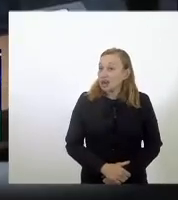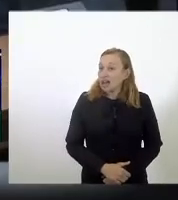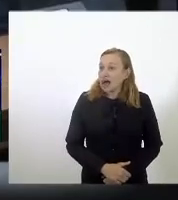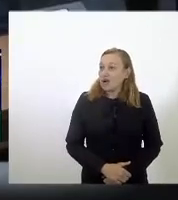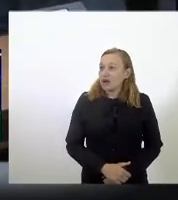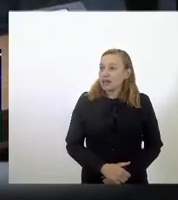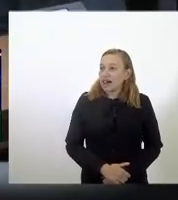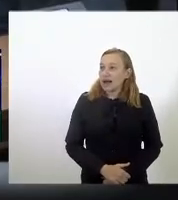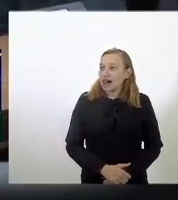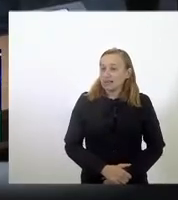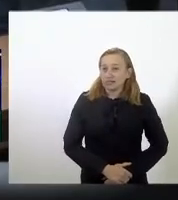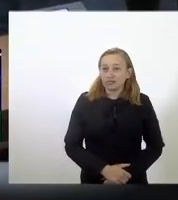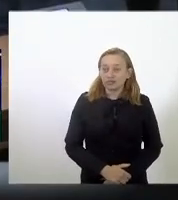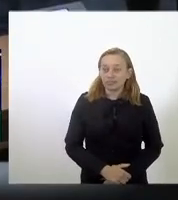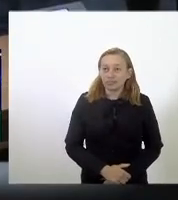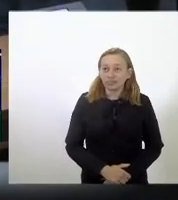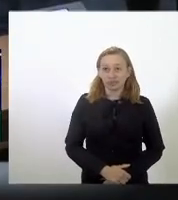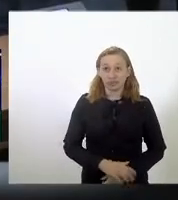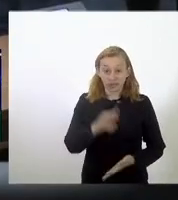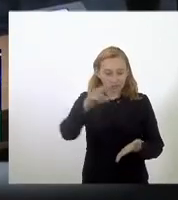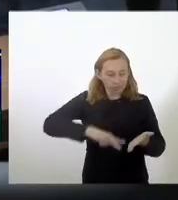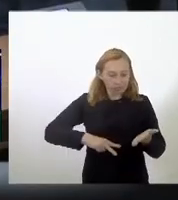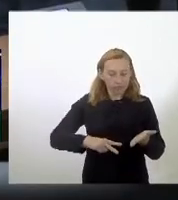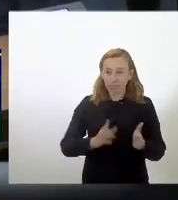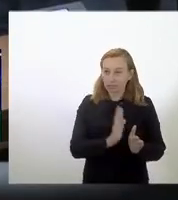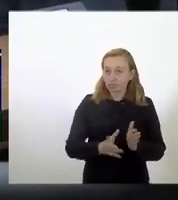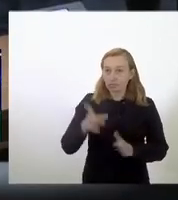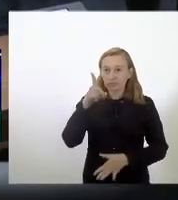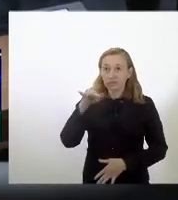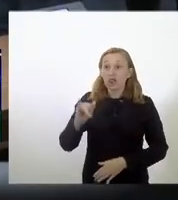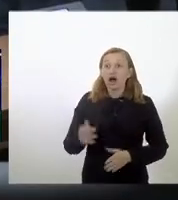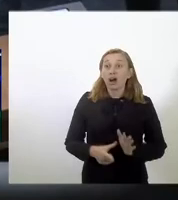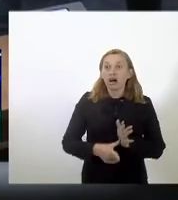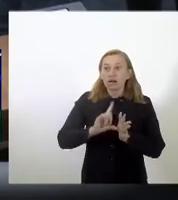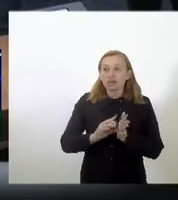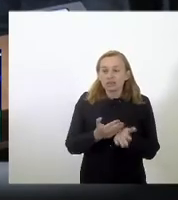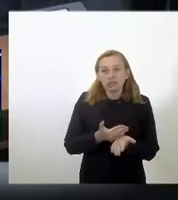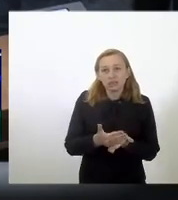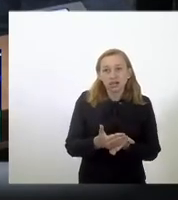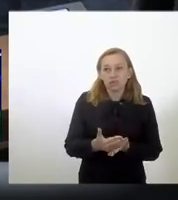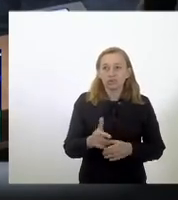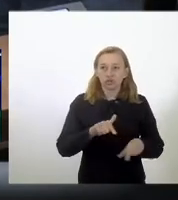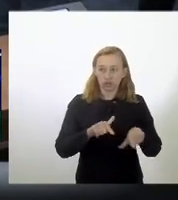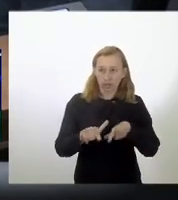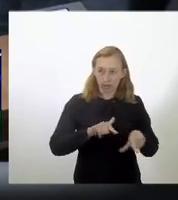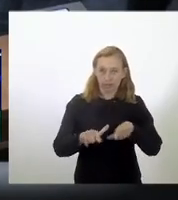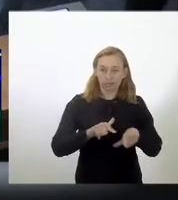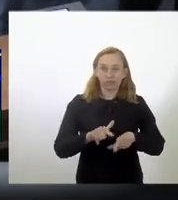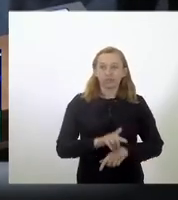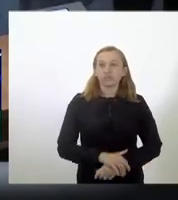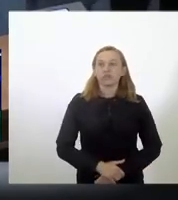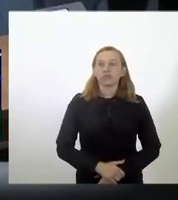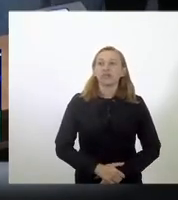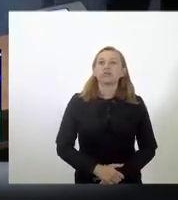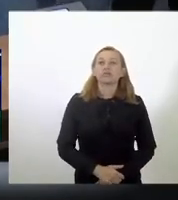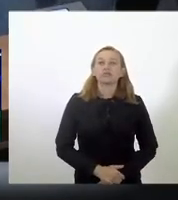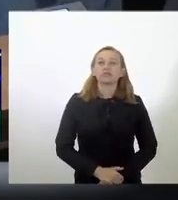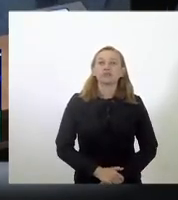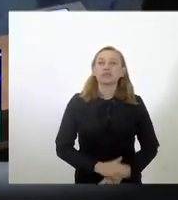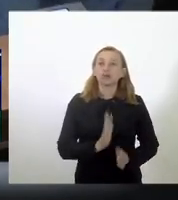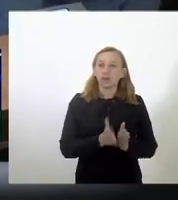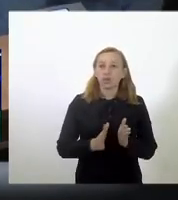Lida e aprovada a ata, passa-se à ordem do dia. Presidência, antes de iniciar o trabalho, da ordem do